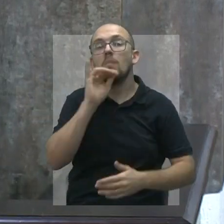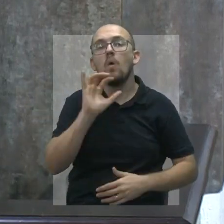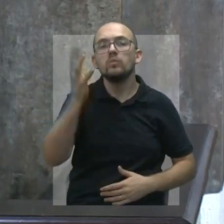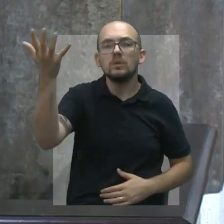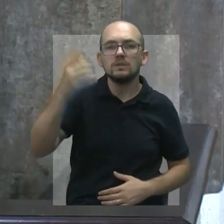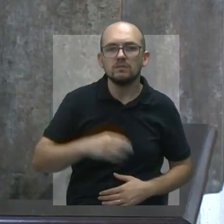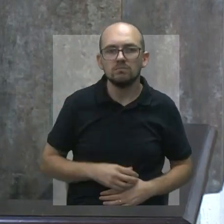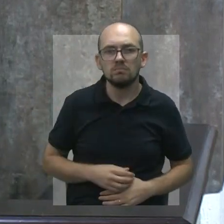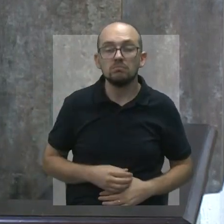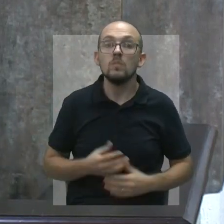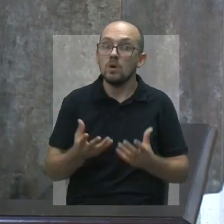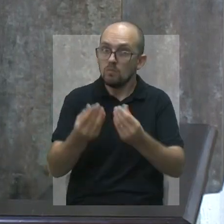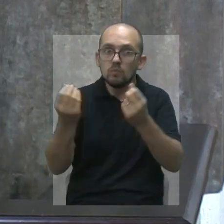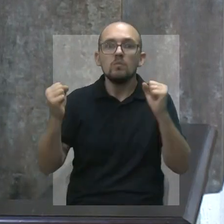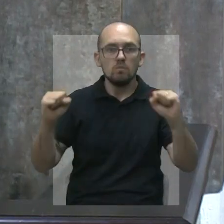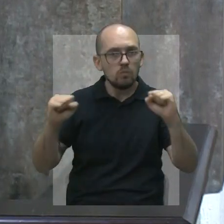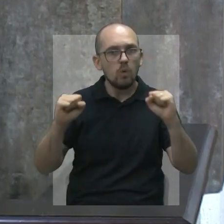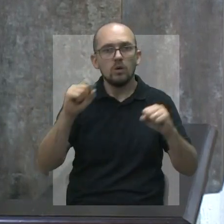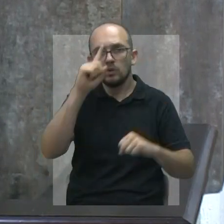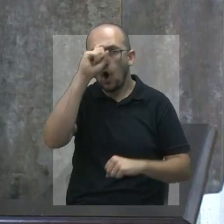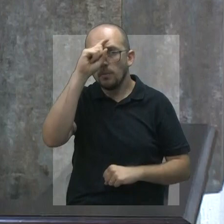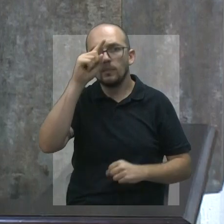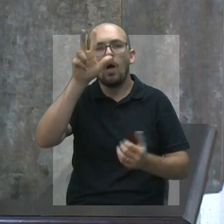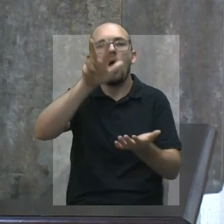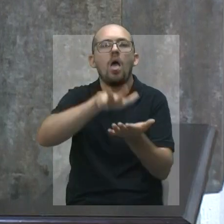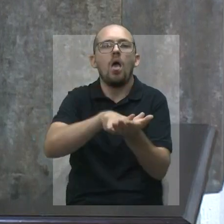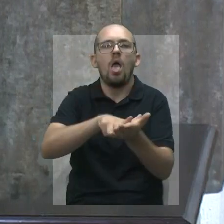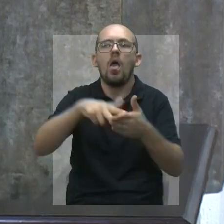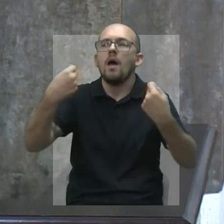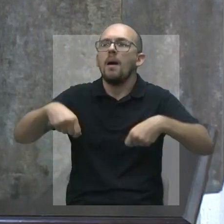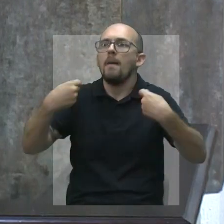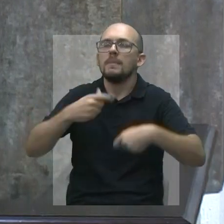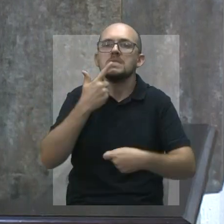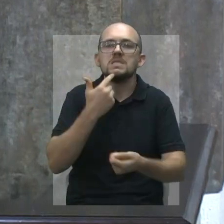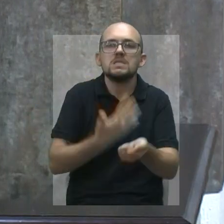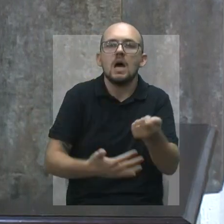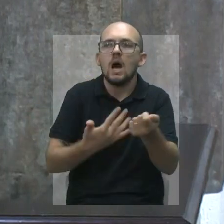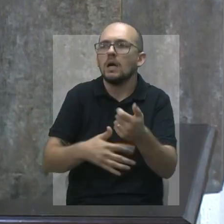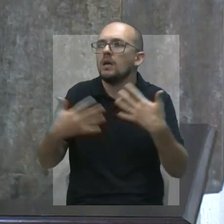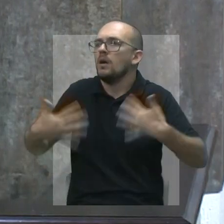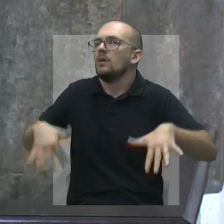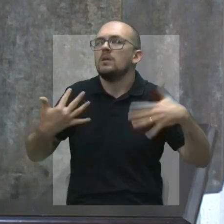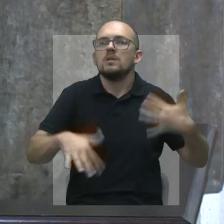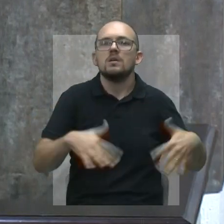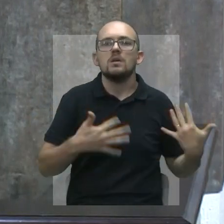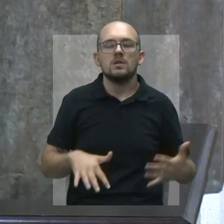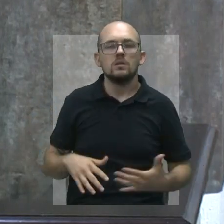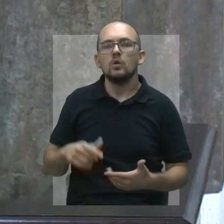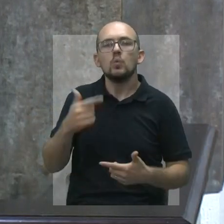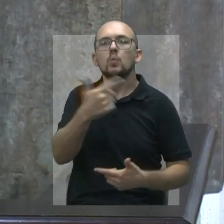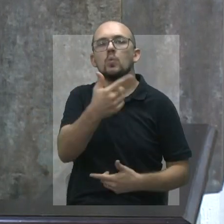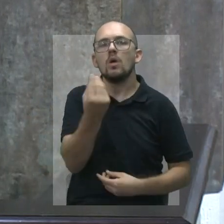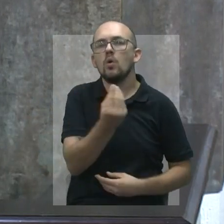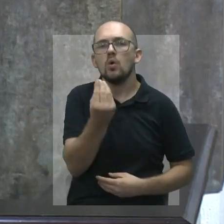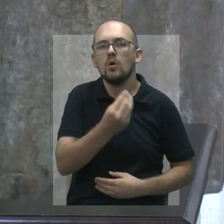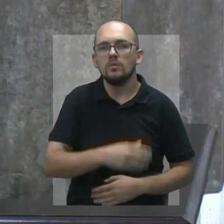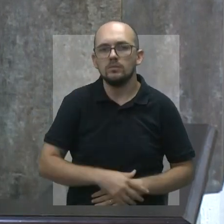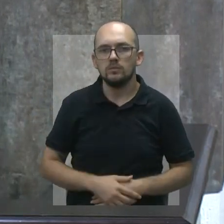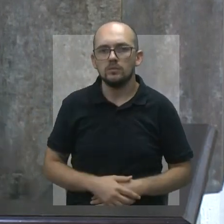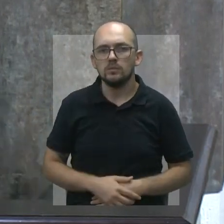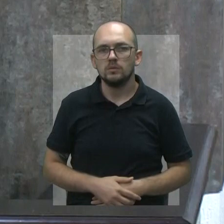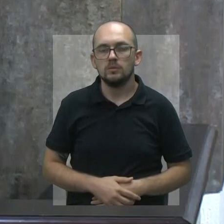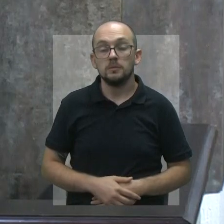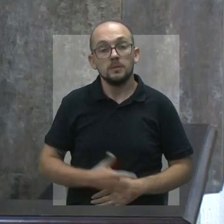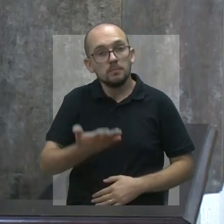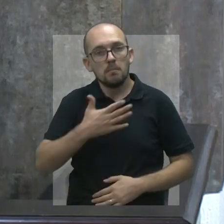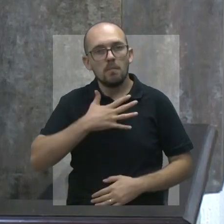que muitas das vezes ocorre na nossa cidade e que precisa dessa doação. Para